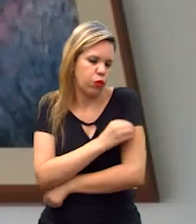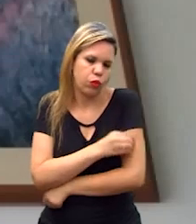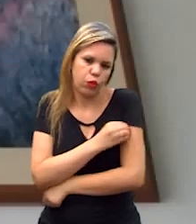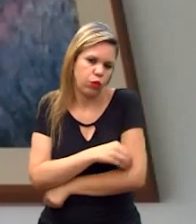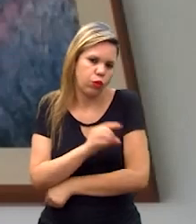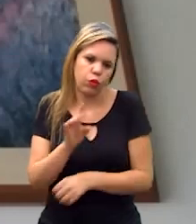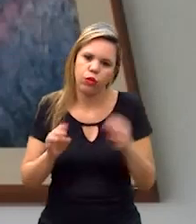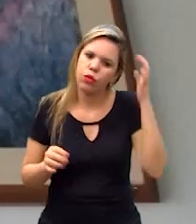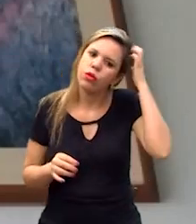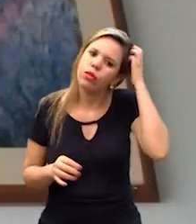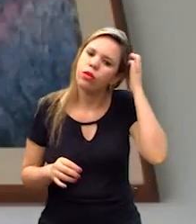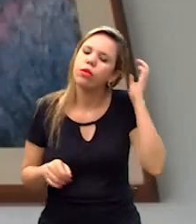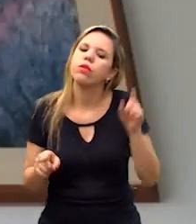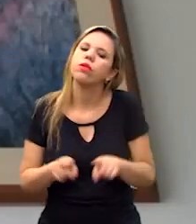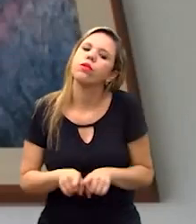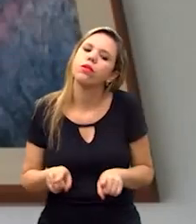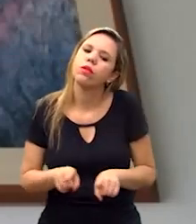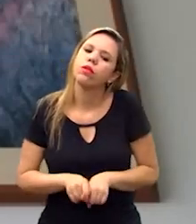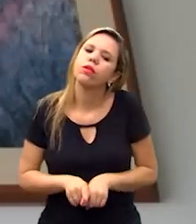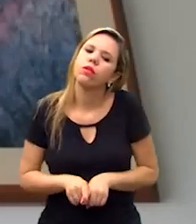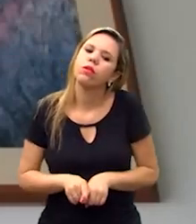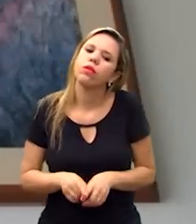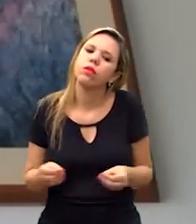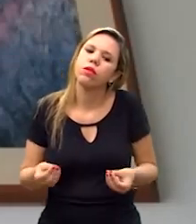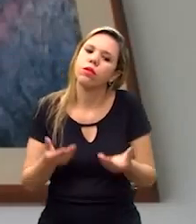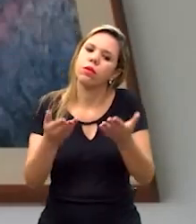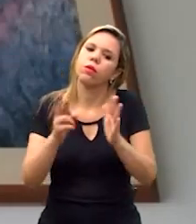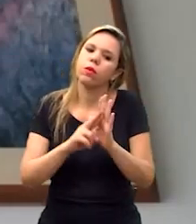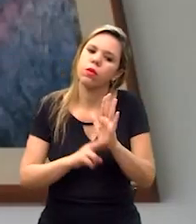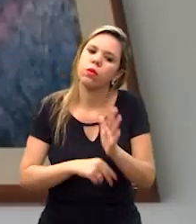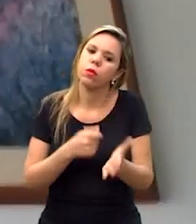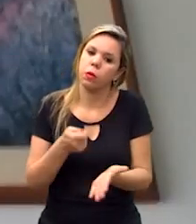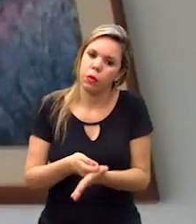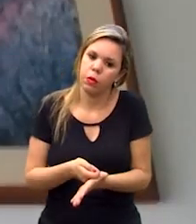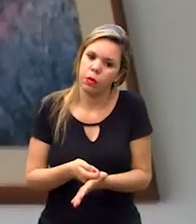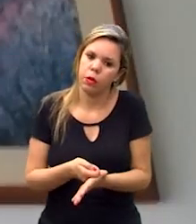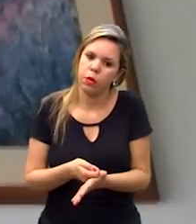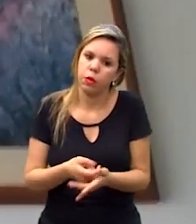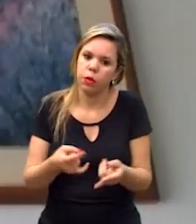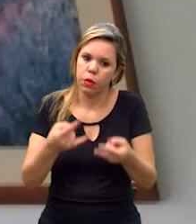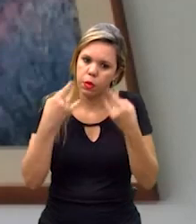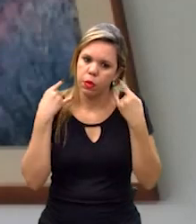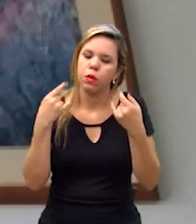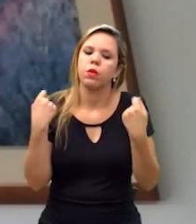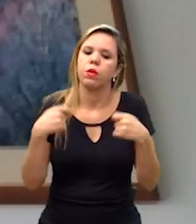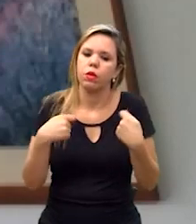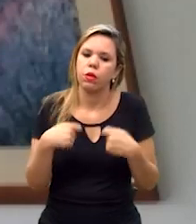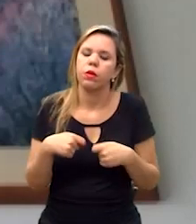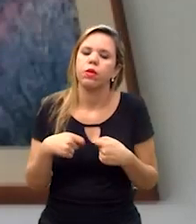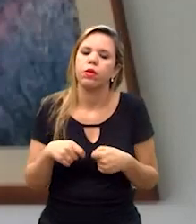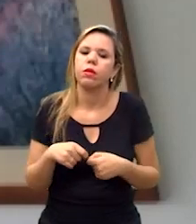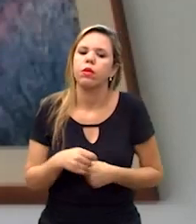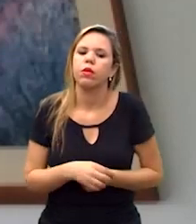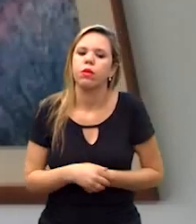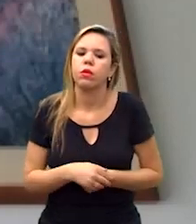é só o álcool gel, ele condicionou que essas